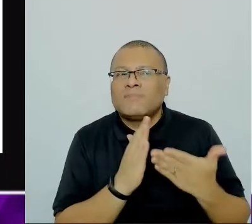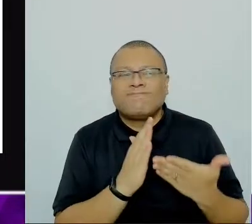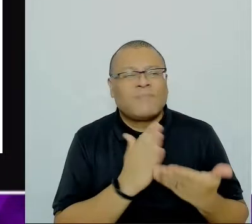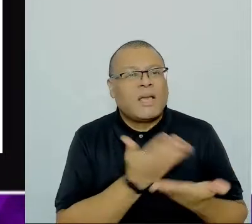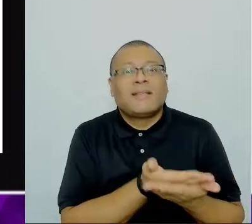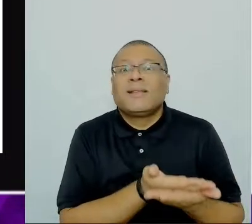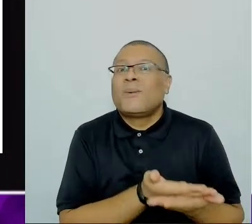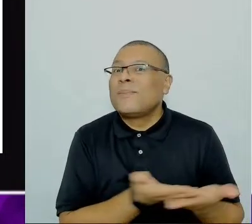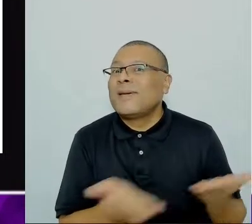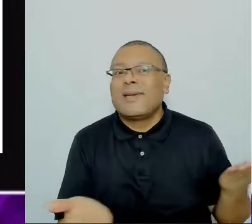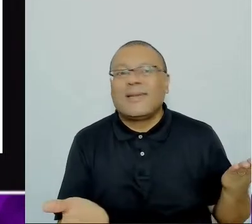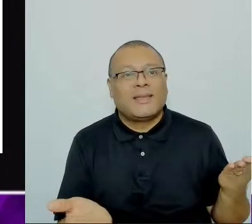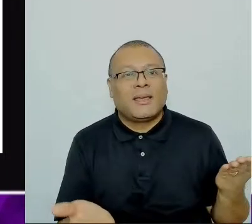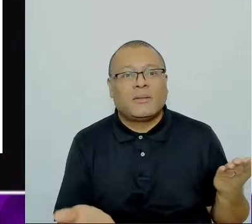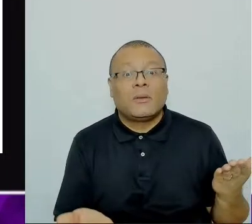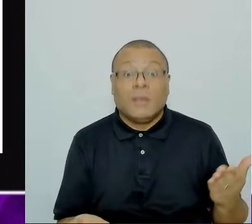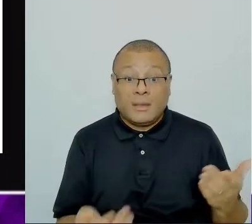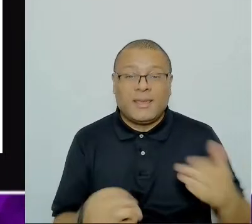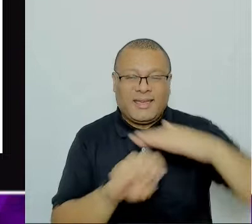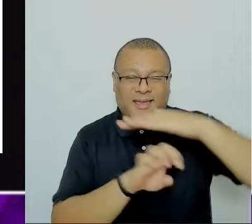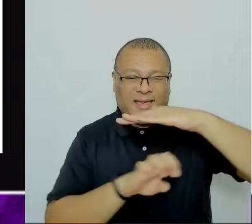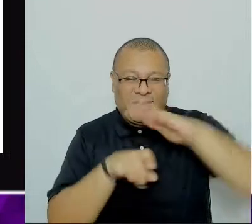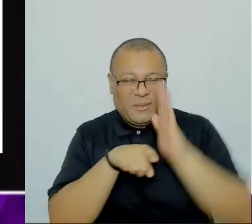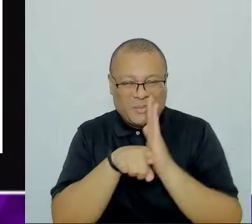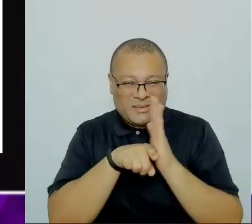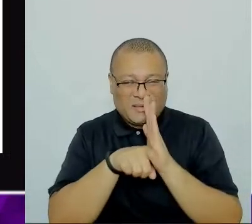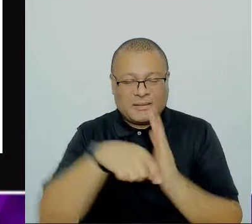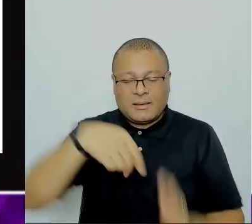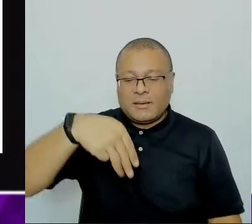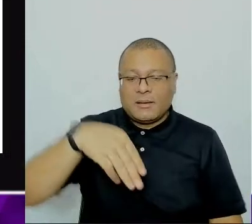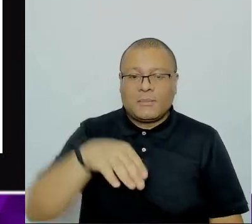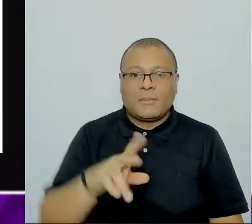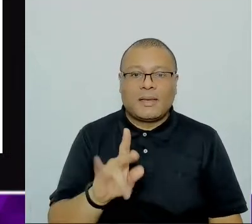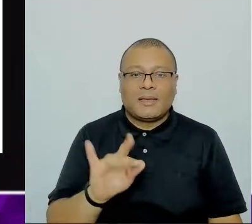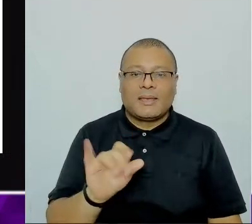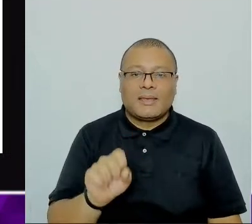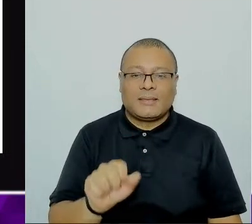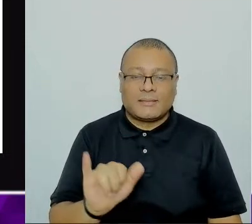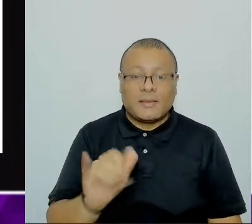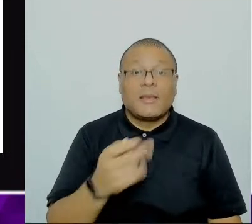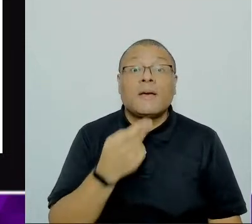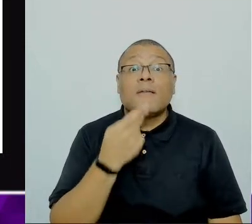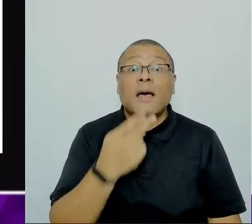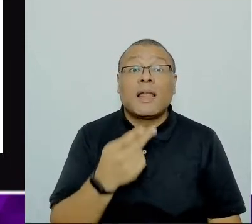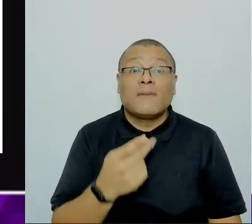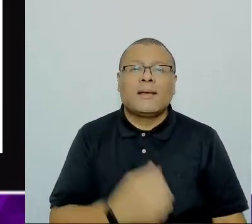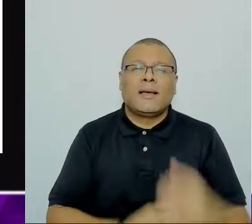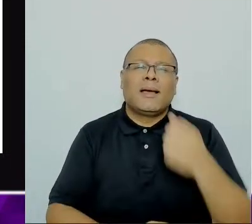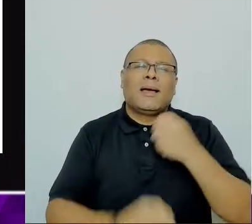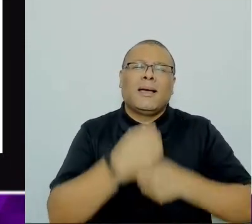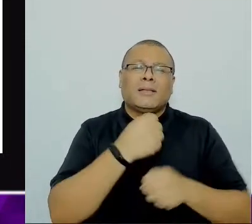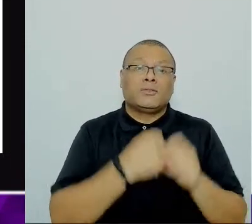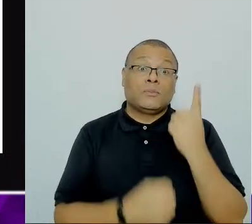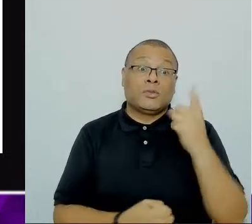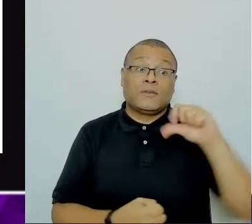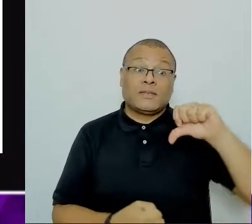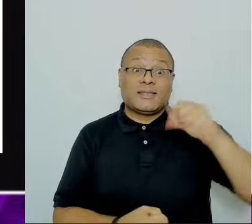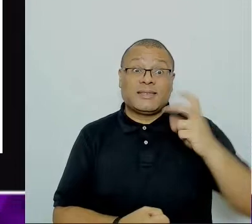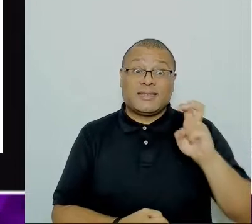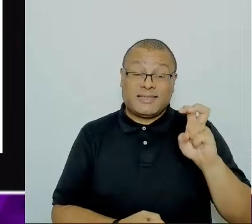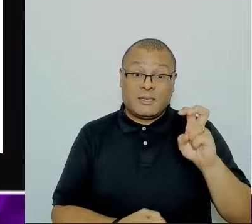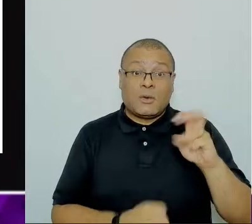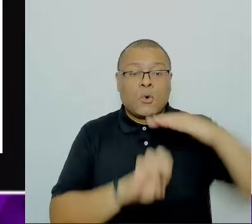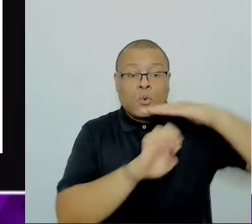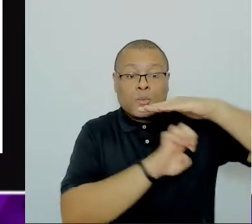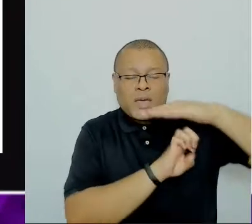E o McKinsey fala, né, em 1955, a expectativa de vida de uma empresa é de 60 anos. Agora a gente está falando